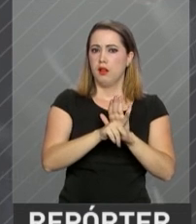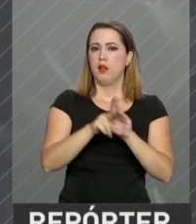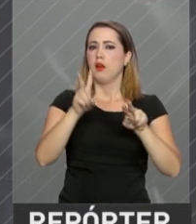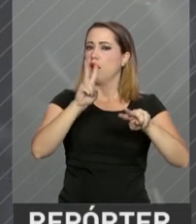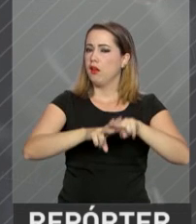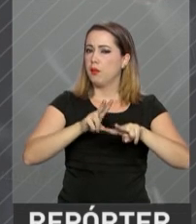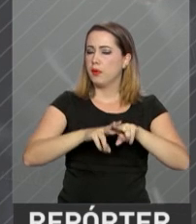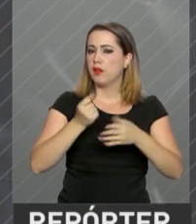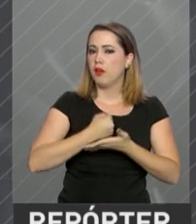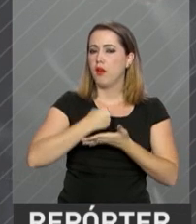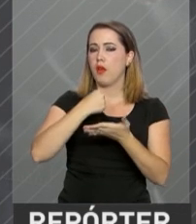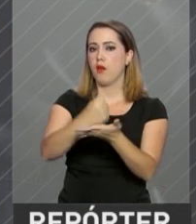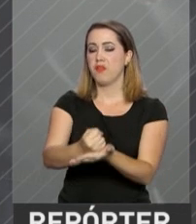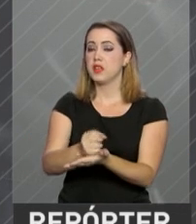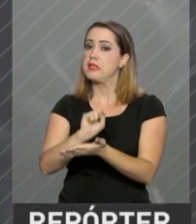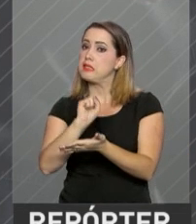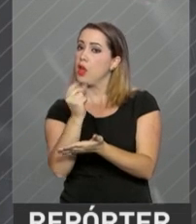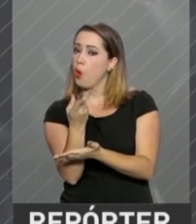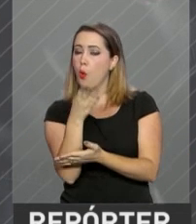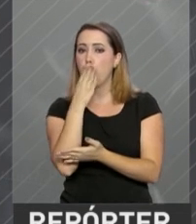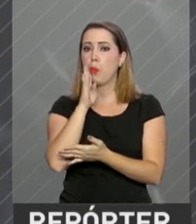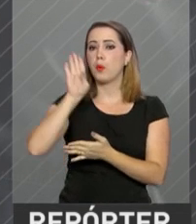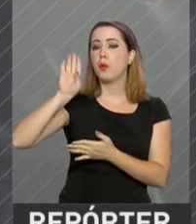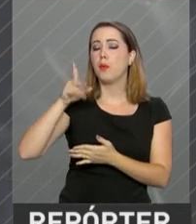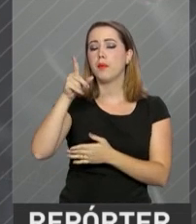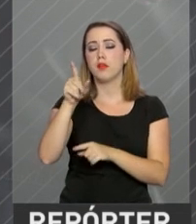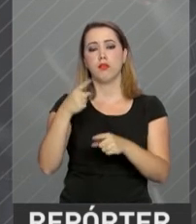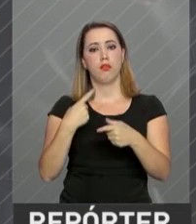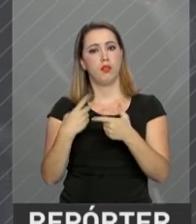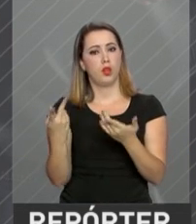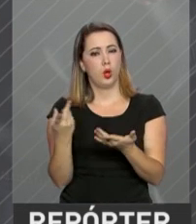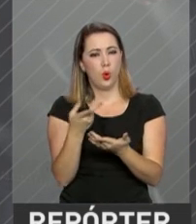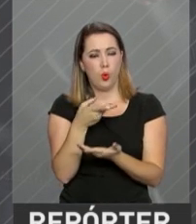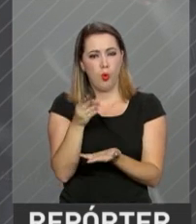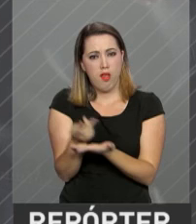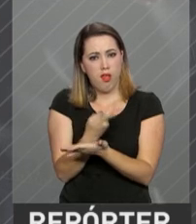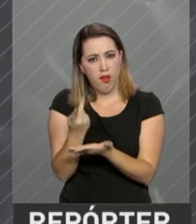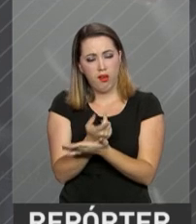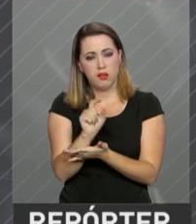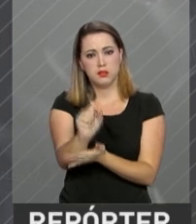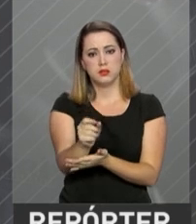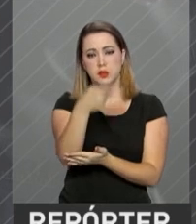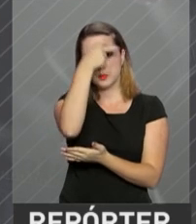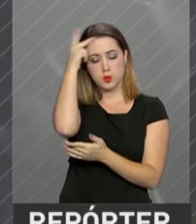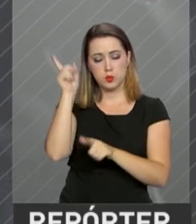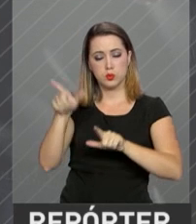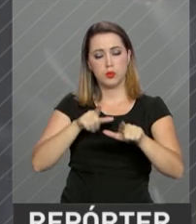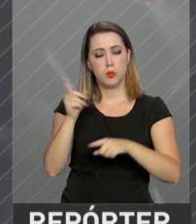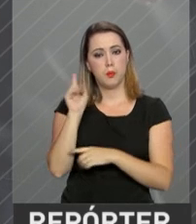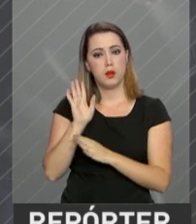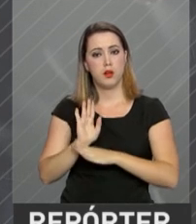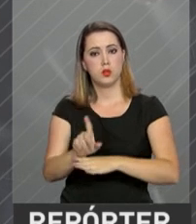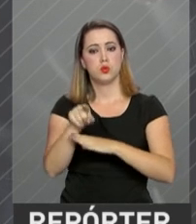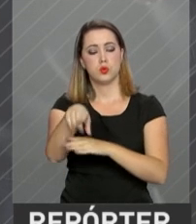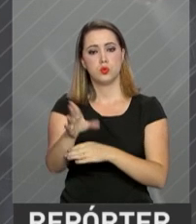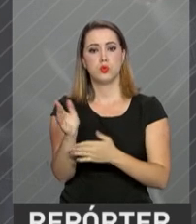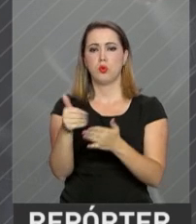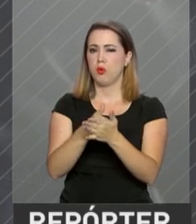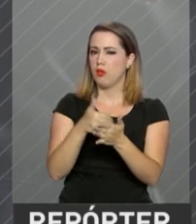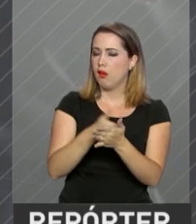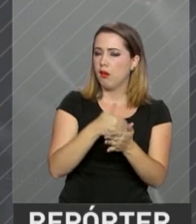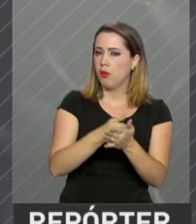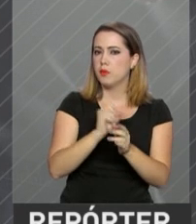é oferecer ou prometer vantagem indevida a funcionário público para determiná-lo a praticar, omitir ou